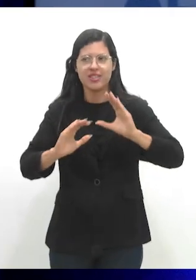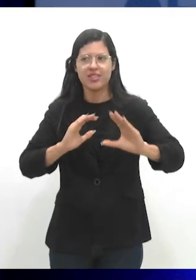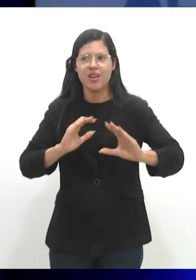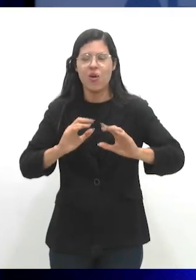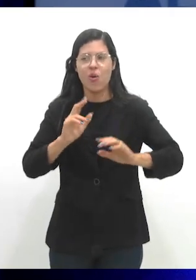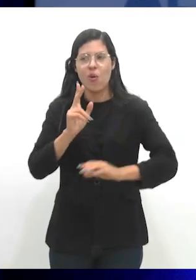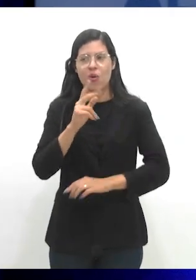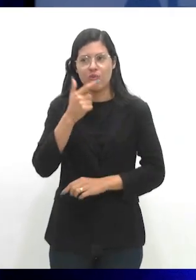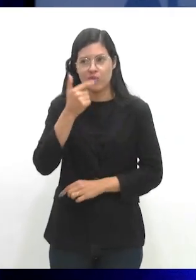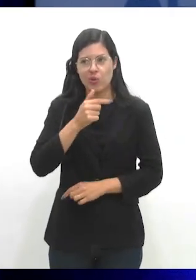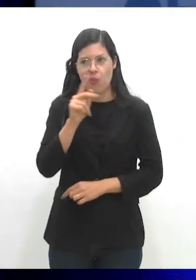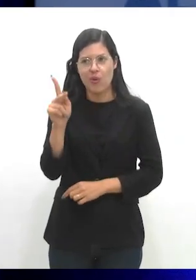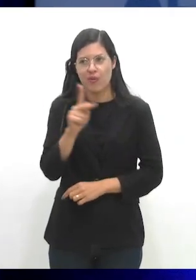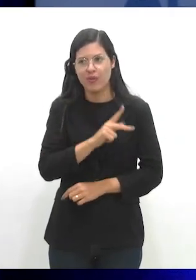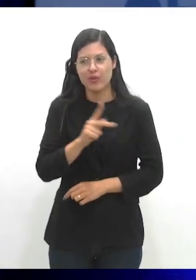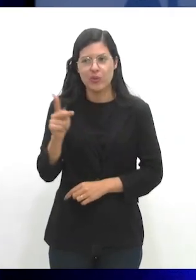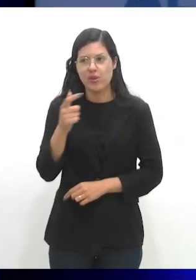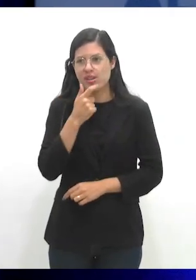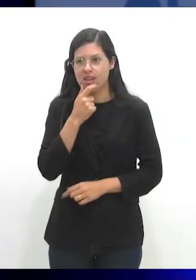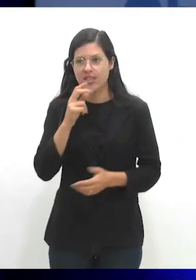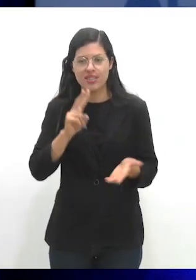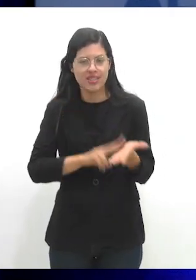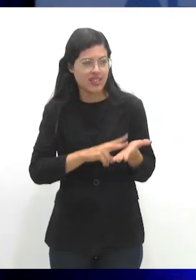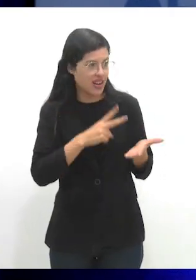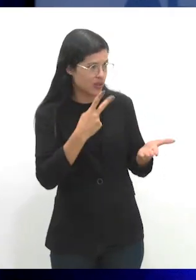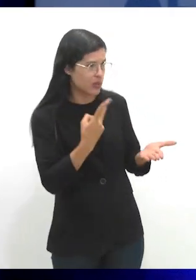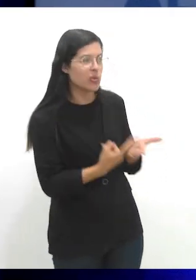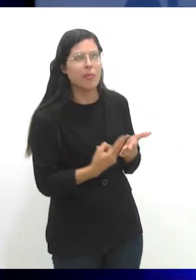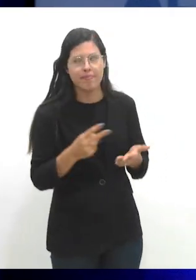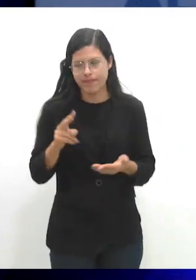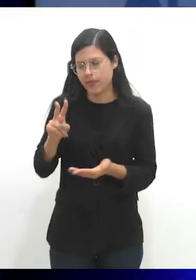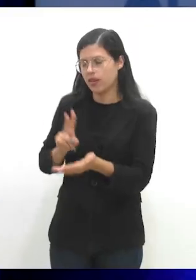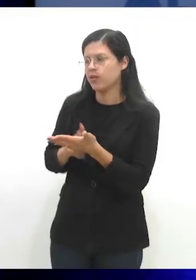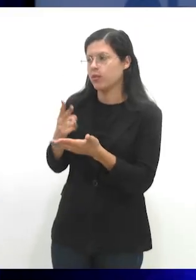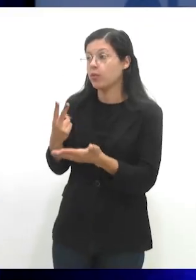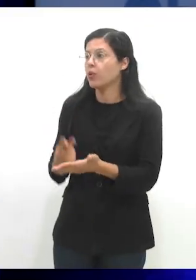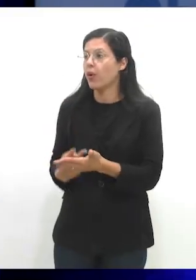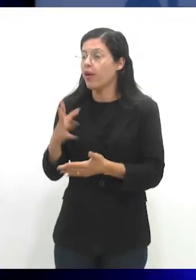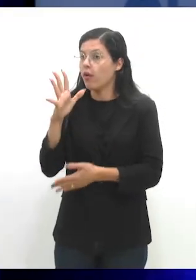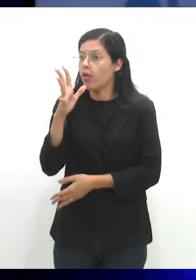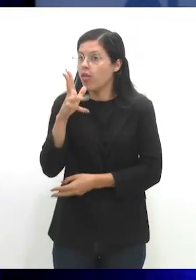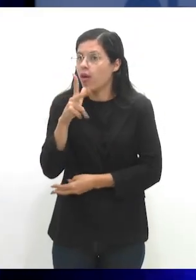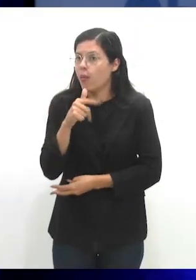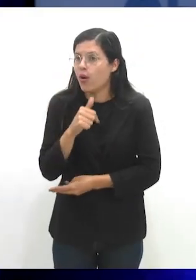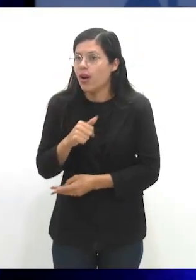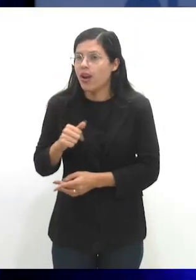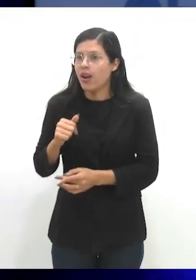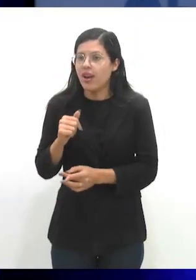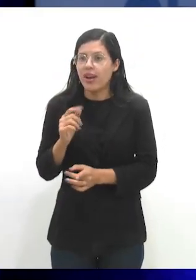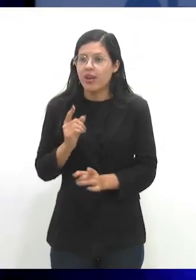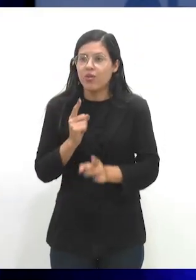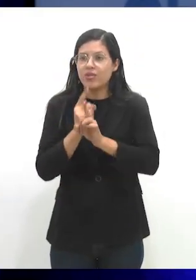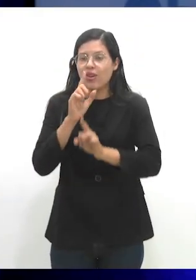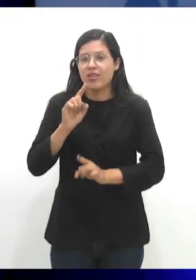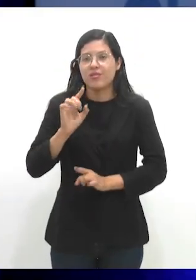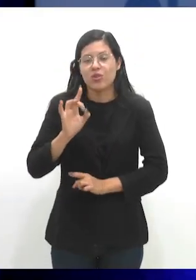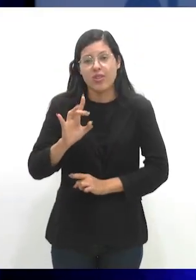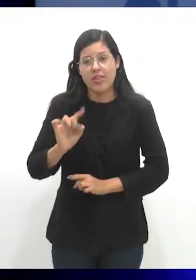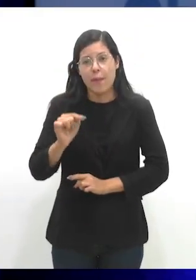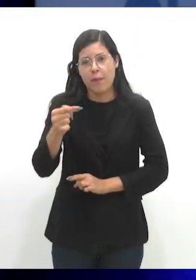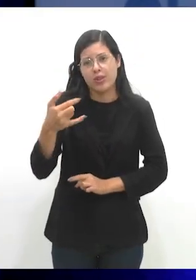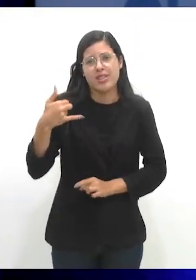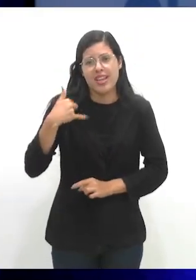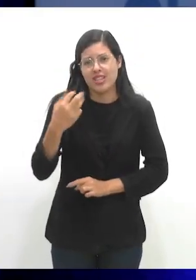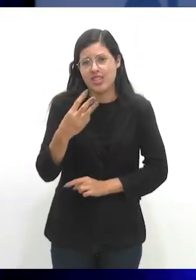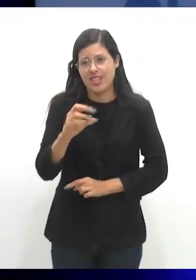Comunicação, sou professor de inglês. Tradutor. Então, eu demorei muito a encontrar. Só depois dos